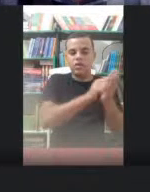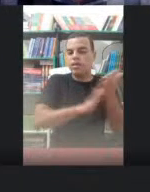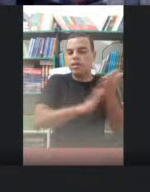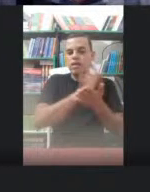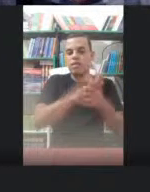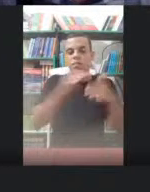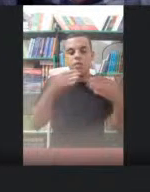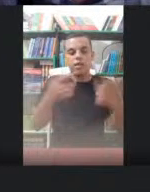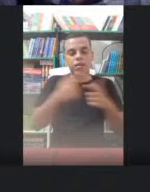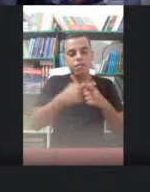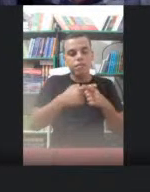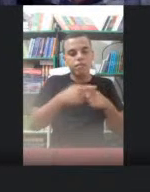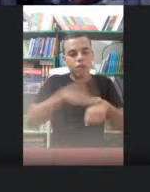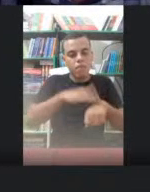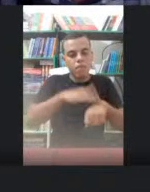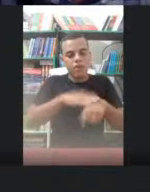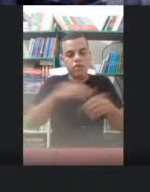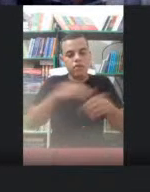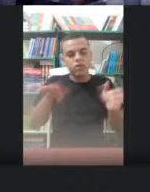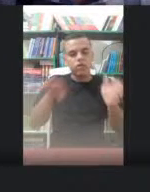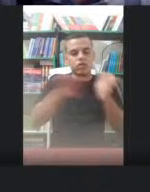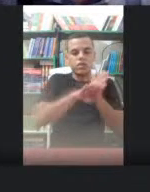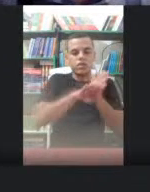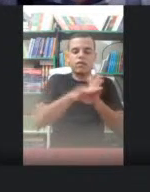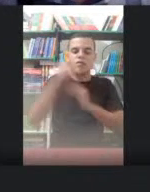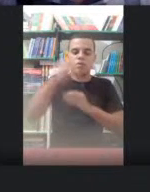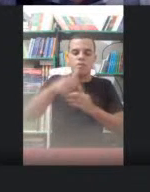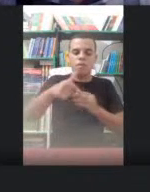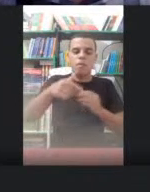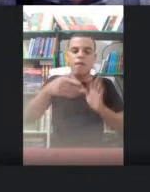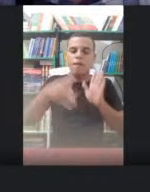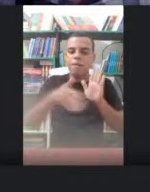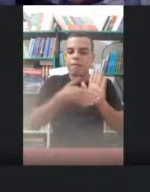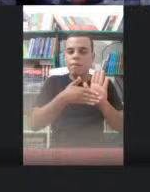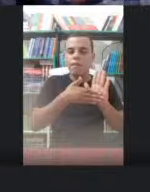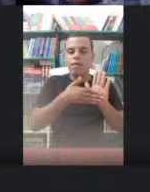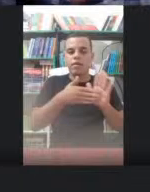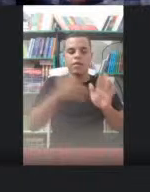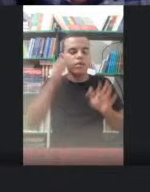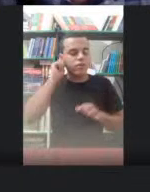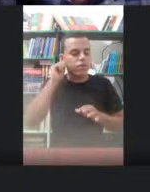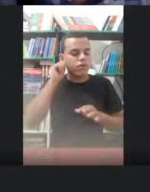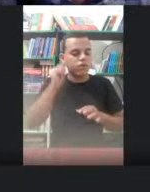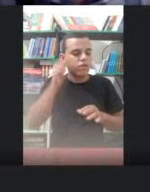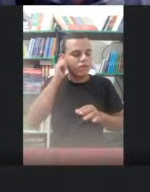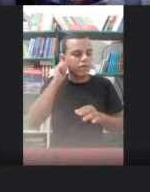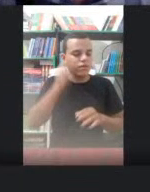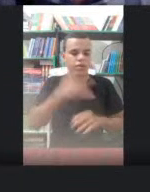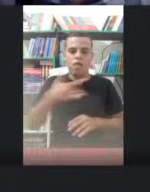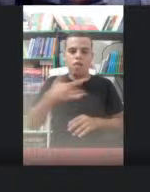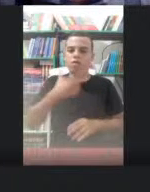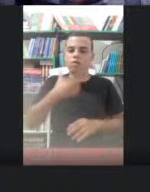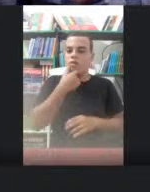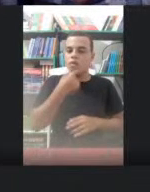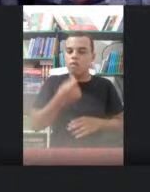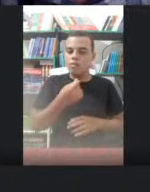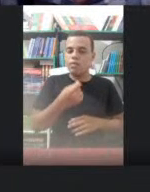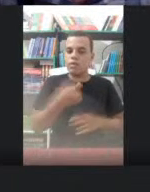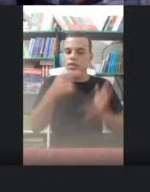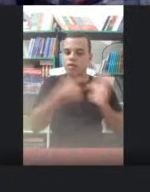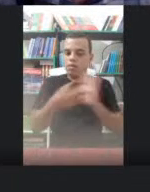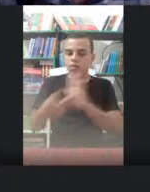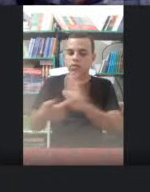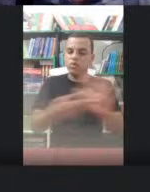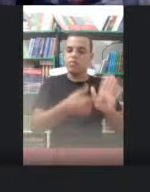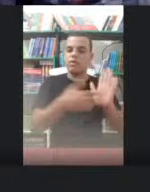nós chegamos com o processo de qualificação, né, em saúde do homem, do pré-natal, o guia do pré-natal do parceiro, e mostramos que nós temos um código